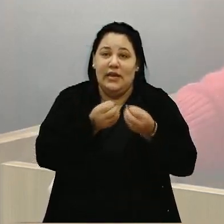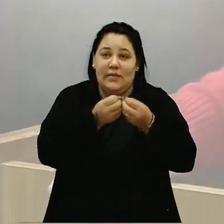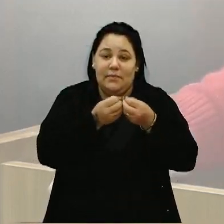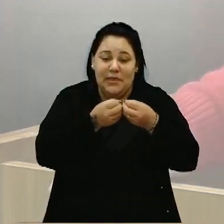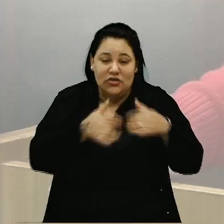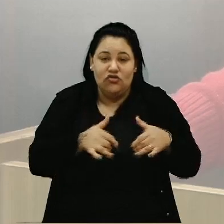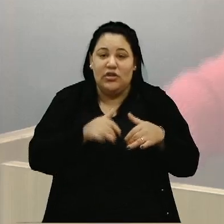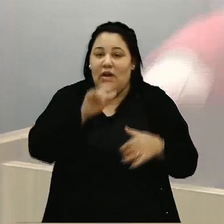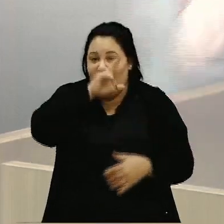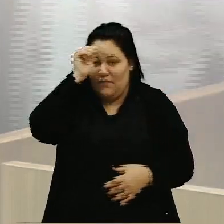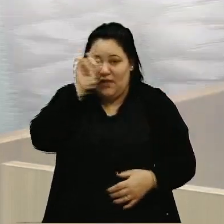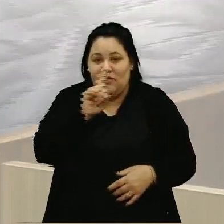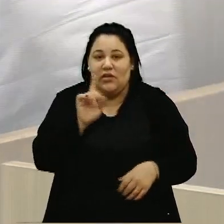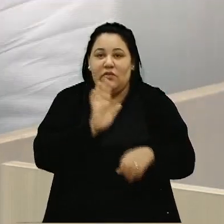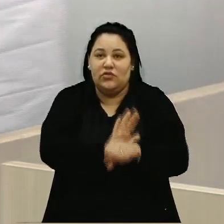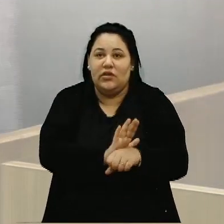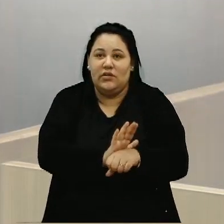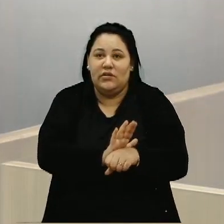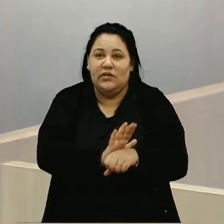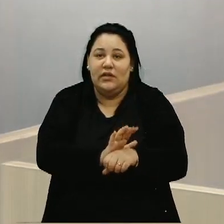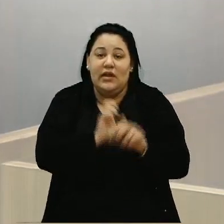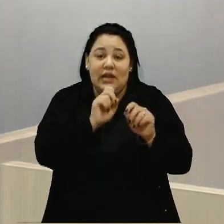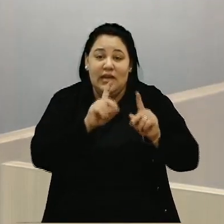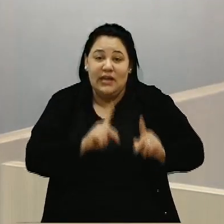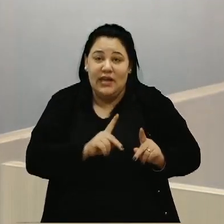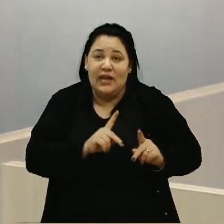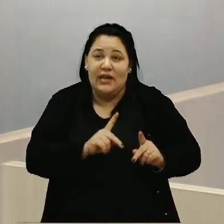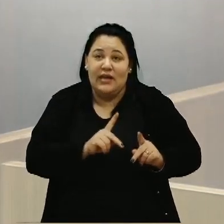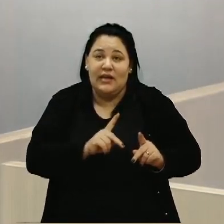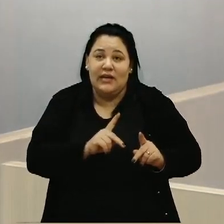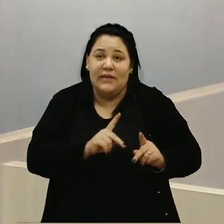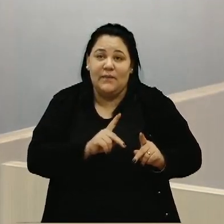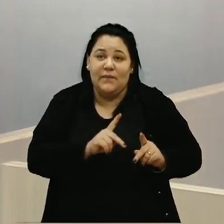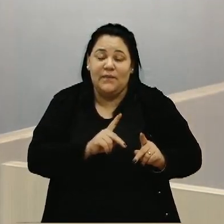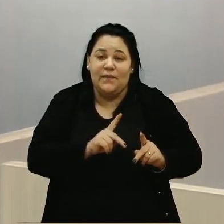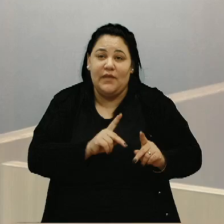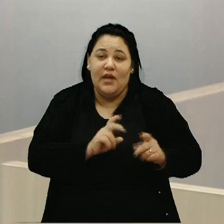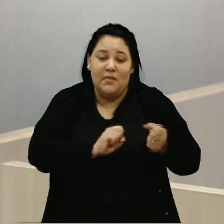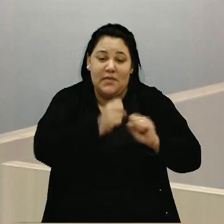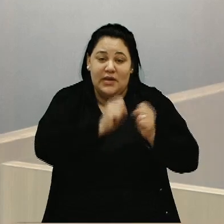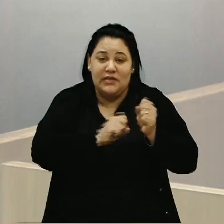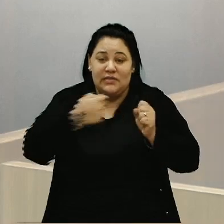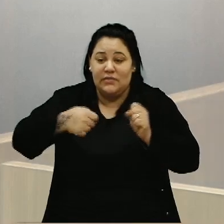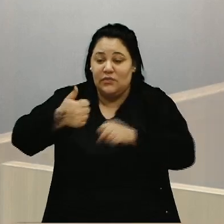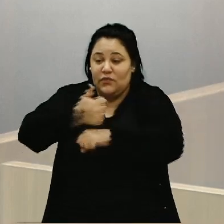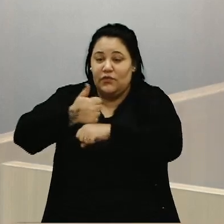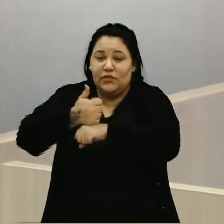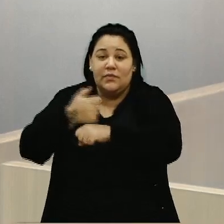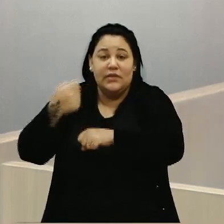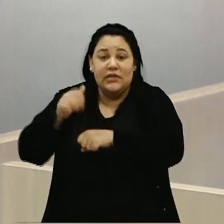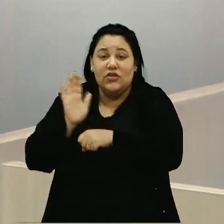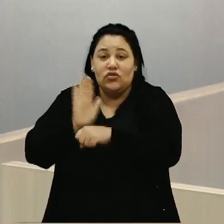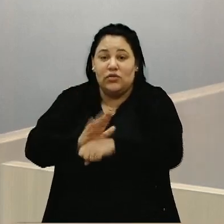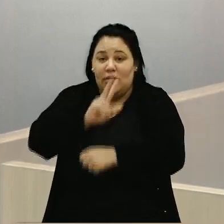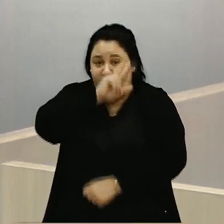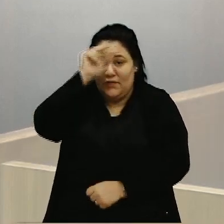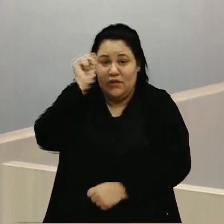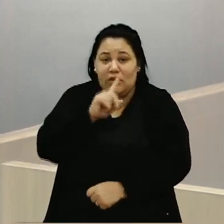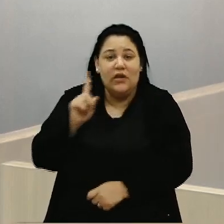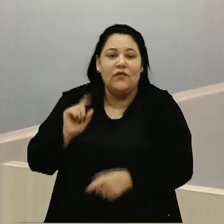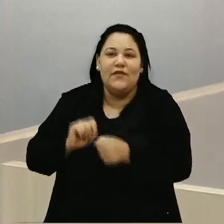ajudar. Quem está do lado é que nem uma empresa, profissionais, tem que ajudar o prefeito, não fazer